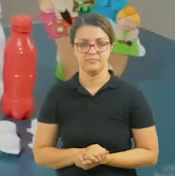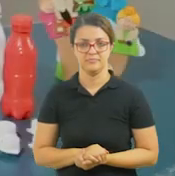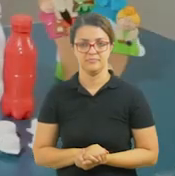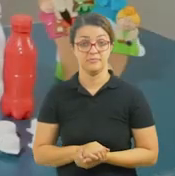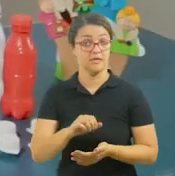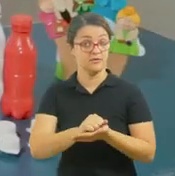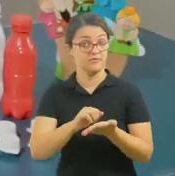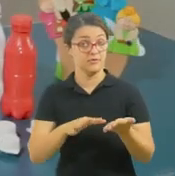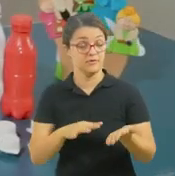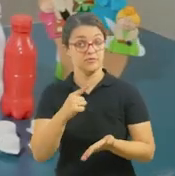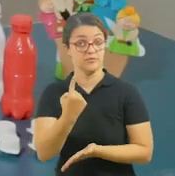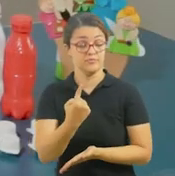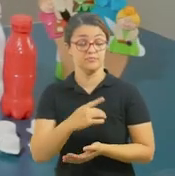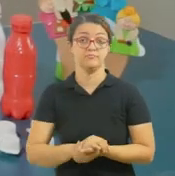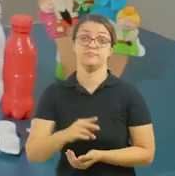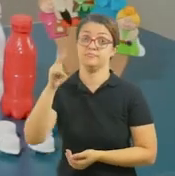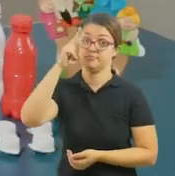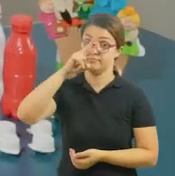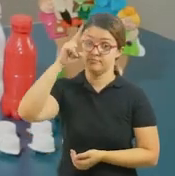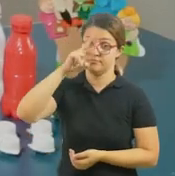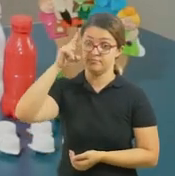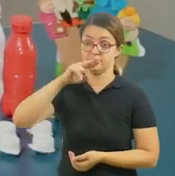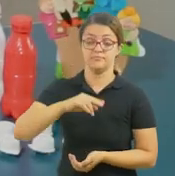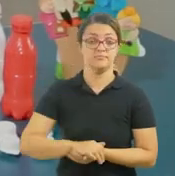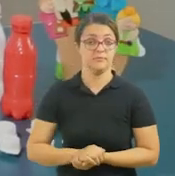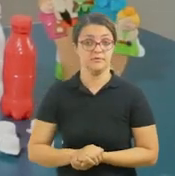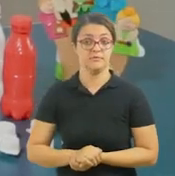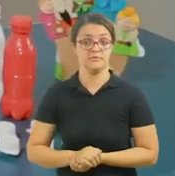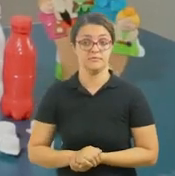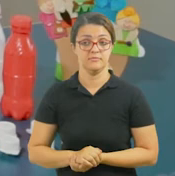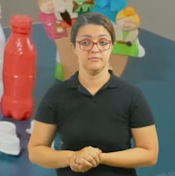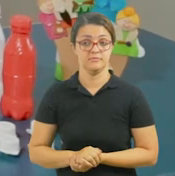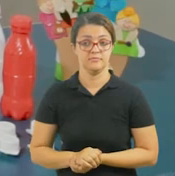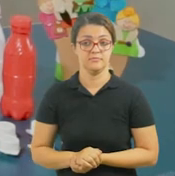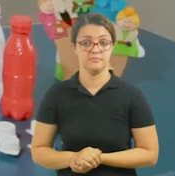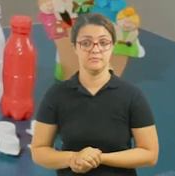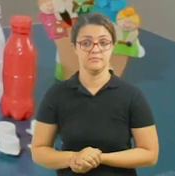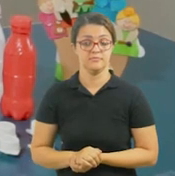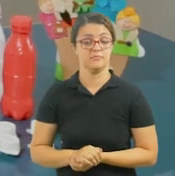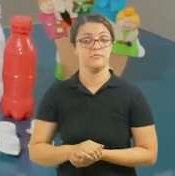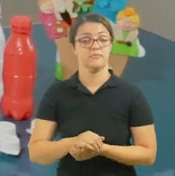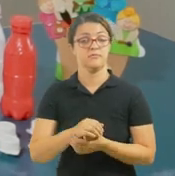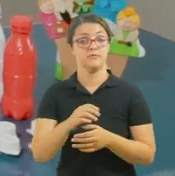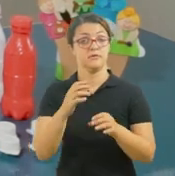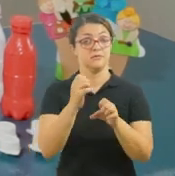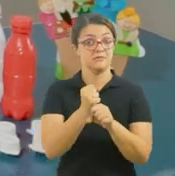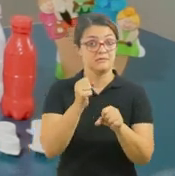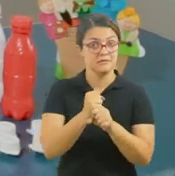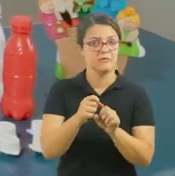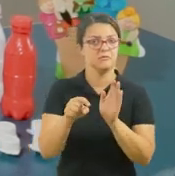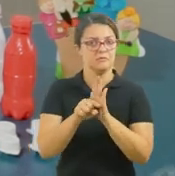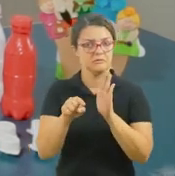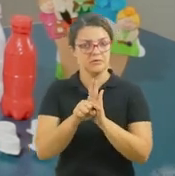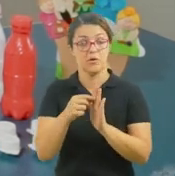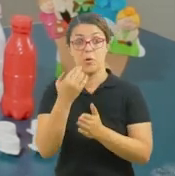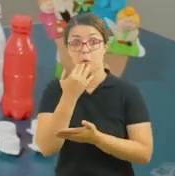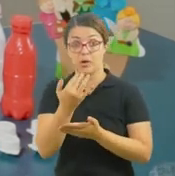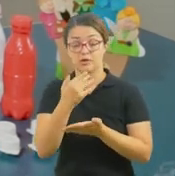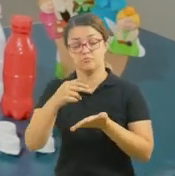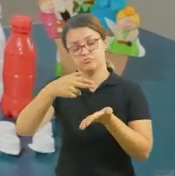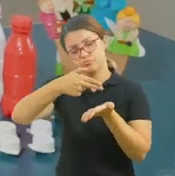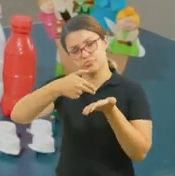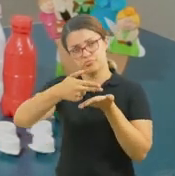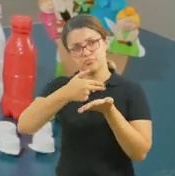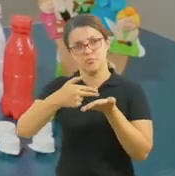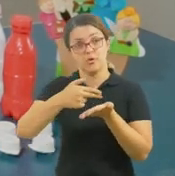Ainda na atividade 1, não esqueça que além de você fazer as operações e pintar, você vai descobrir o caminho